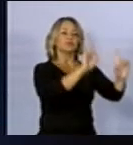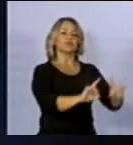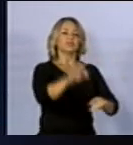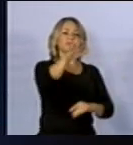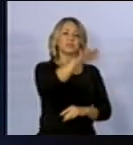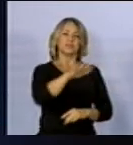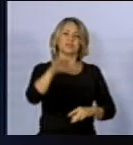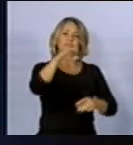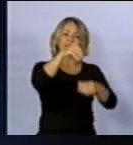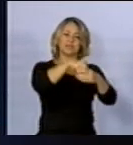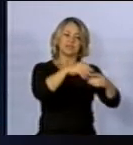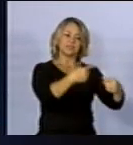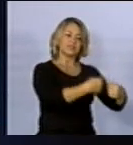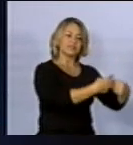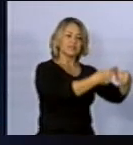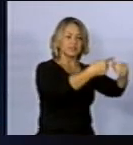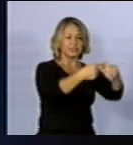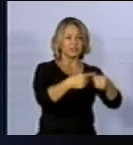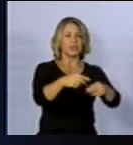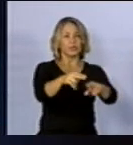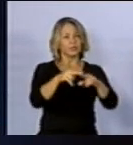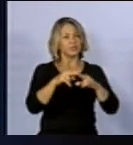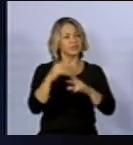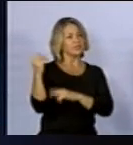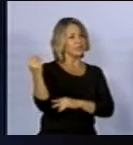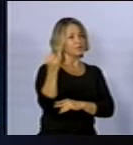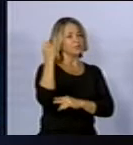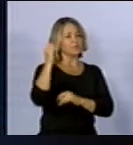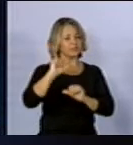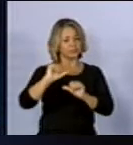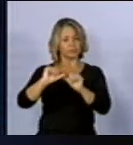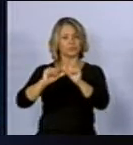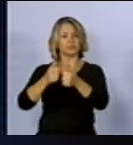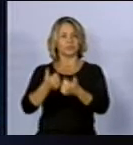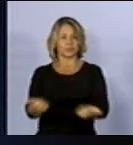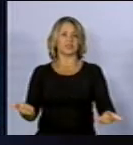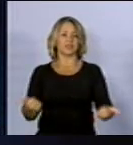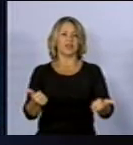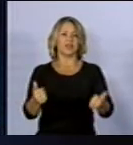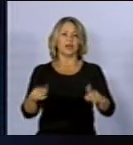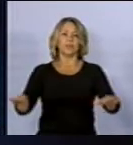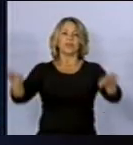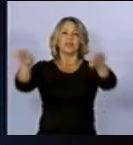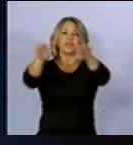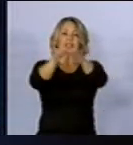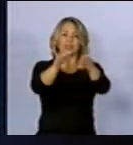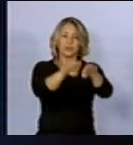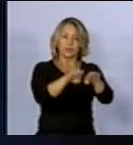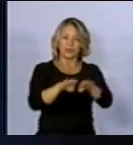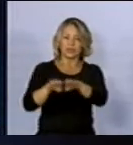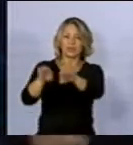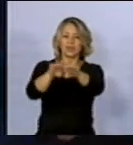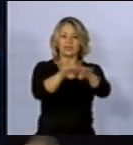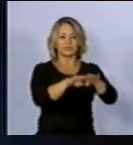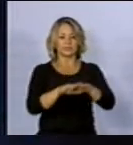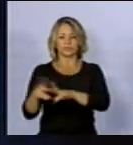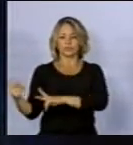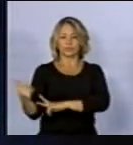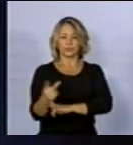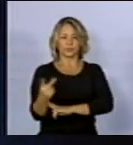aqui é muito importante a inversão do anos da prova para igualar em armas os dois